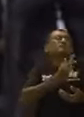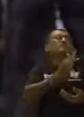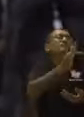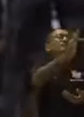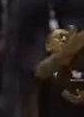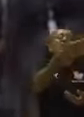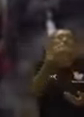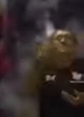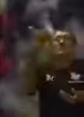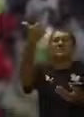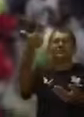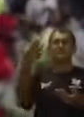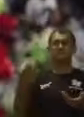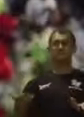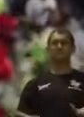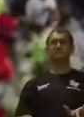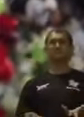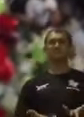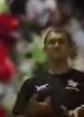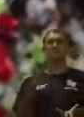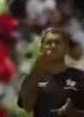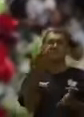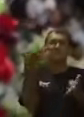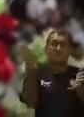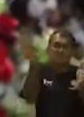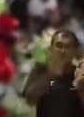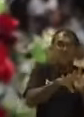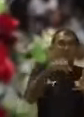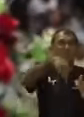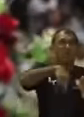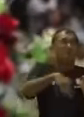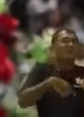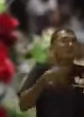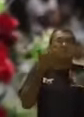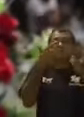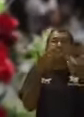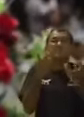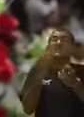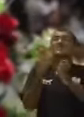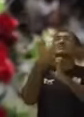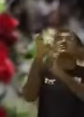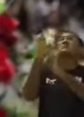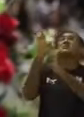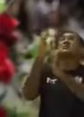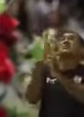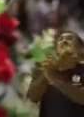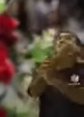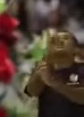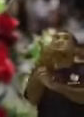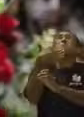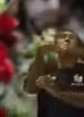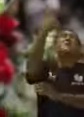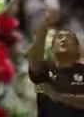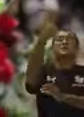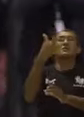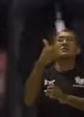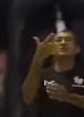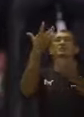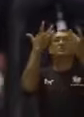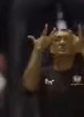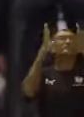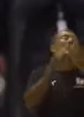melhores na vida. Você que chegou aqui sem esperança de dias melhores, enxerga seu